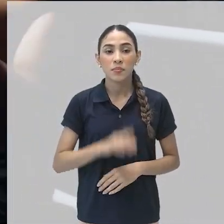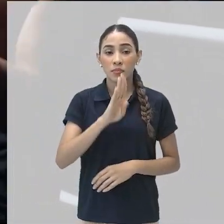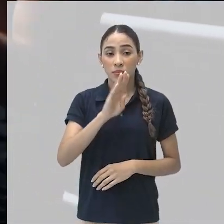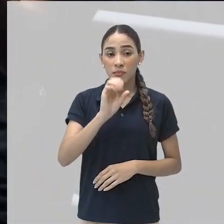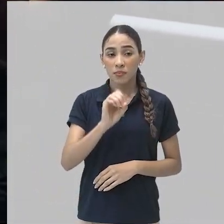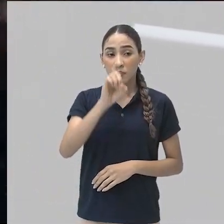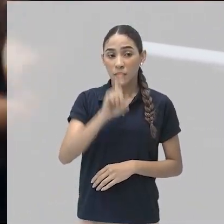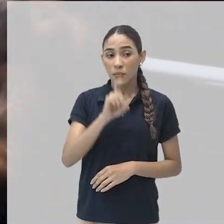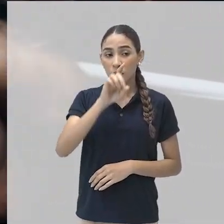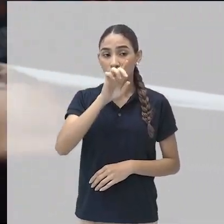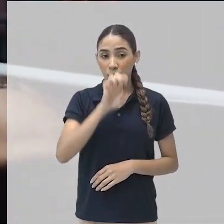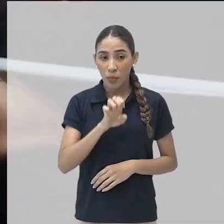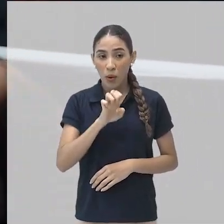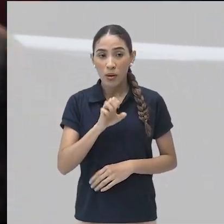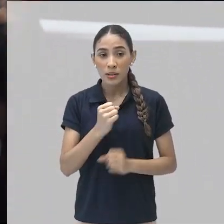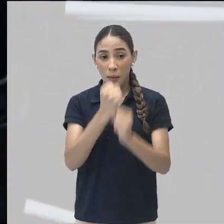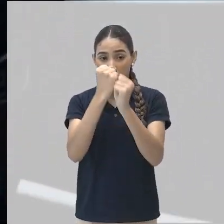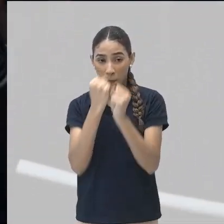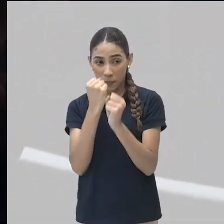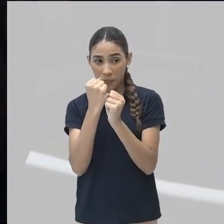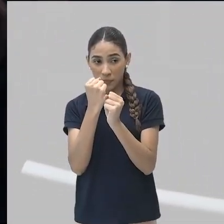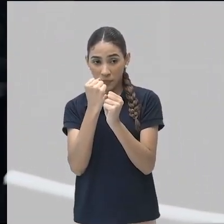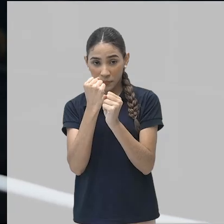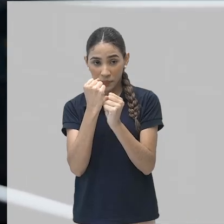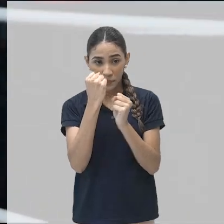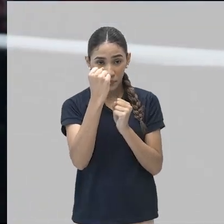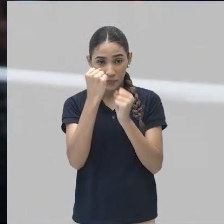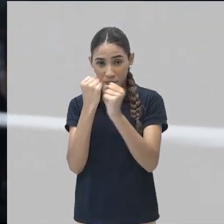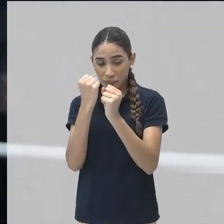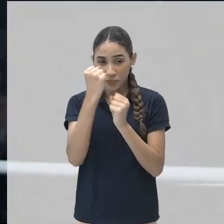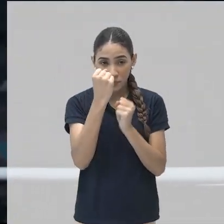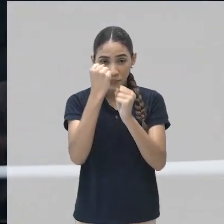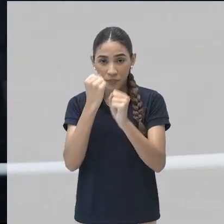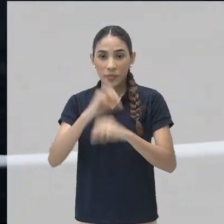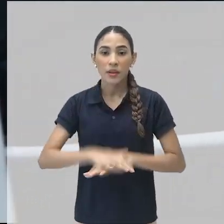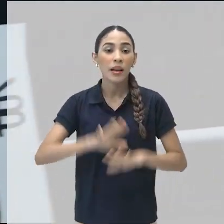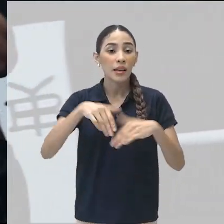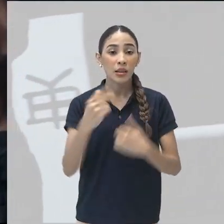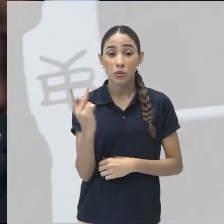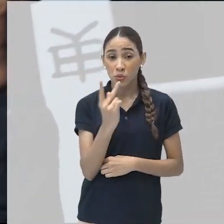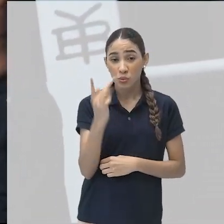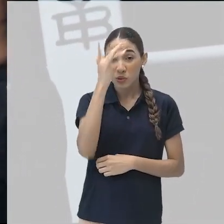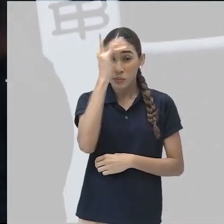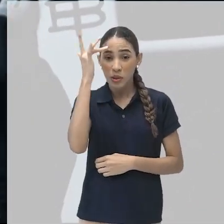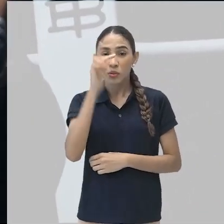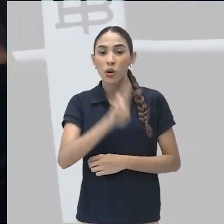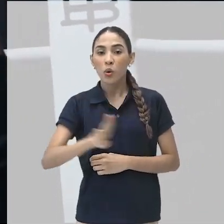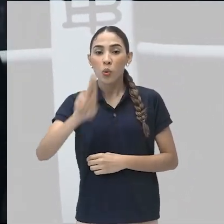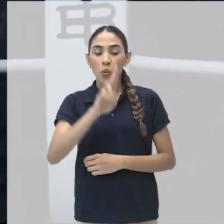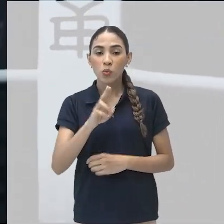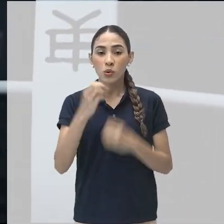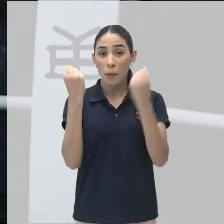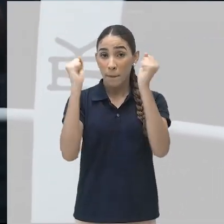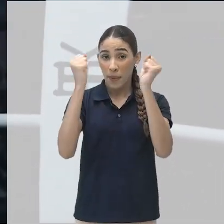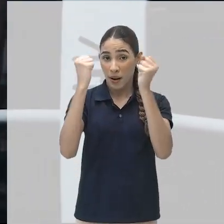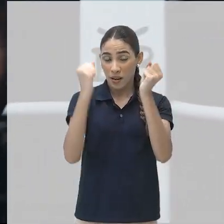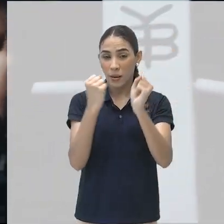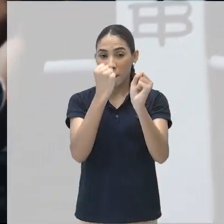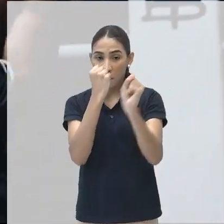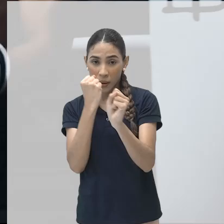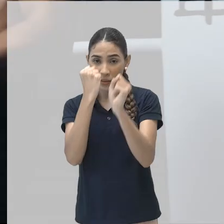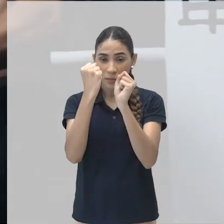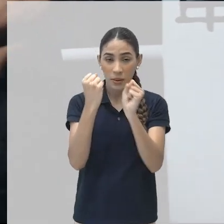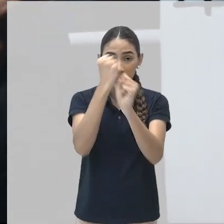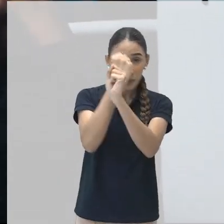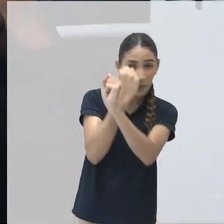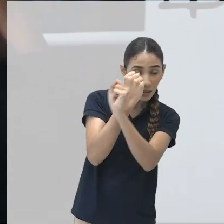querido boxe. Observem aí. No boxe, os lutadores usam apenas os punhos, tanto para